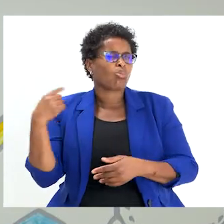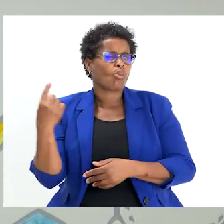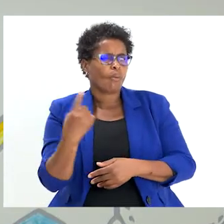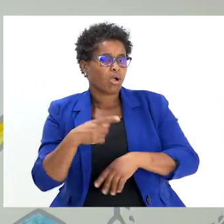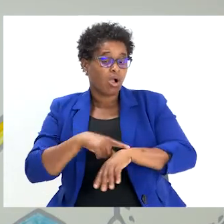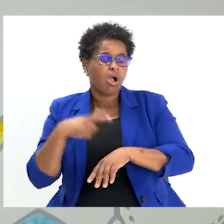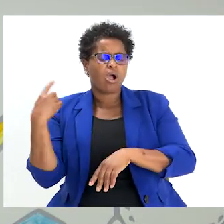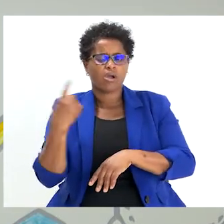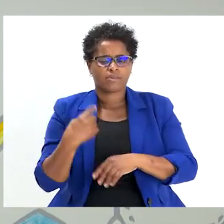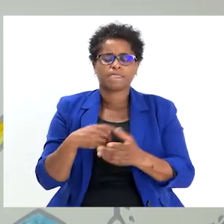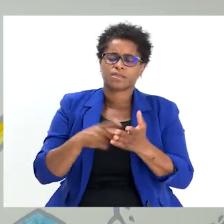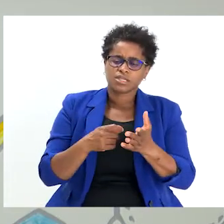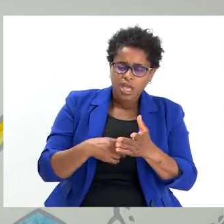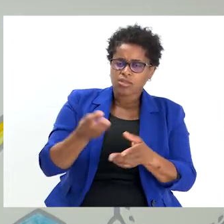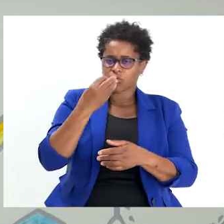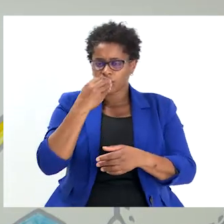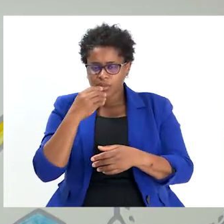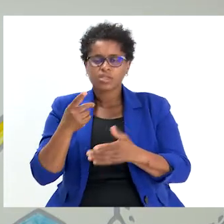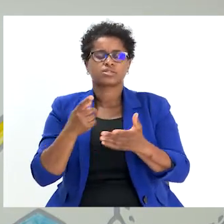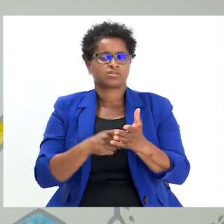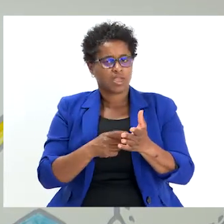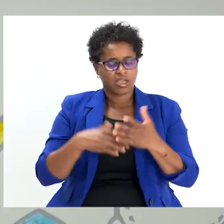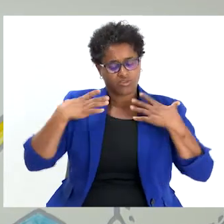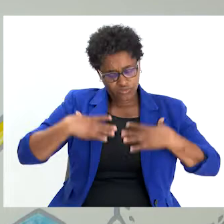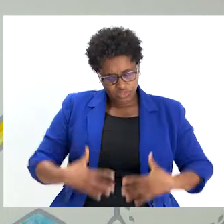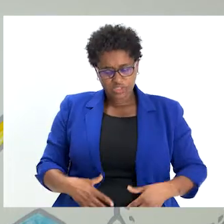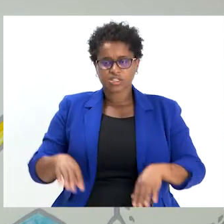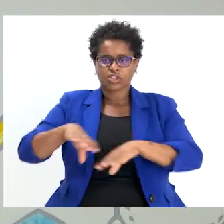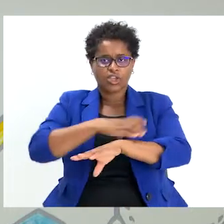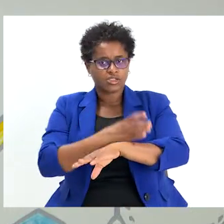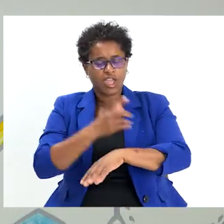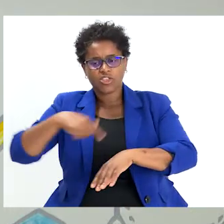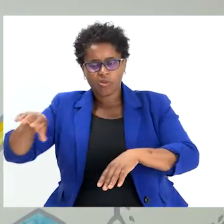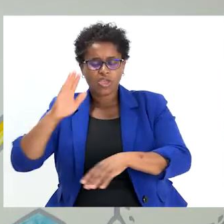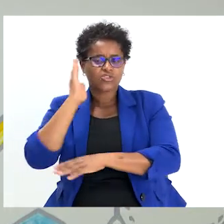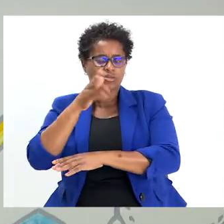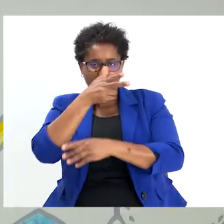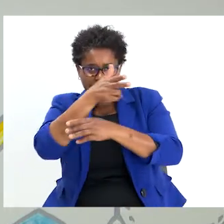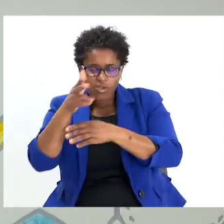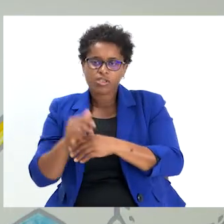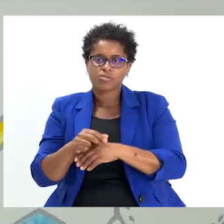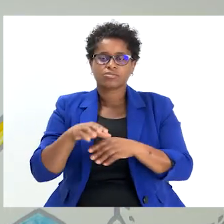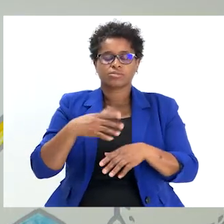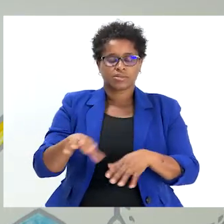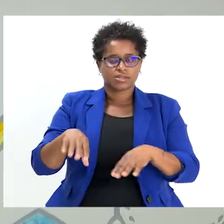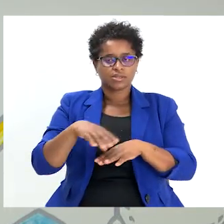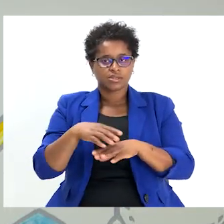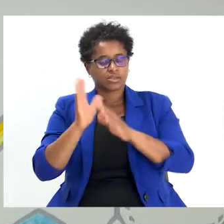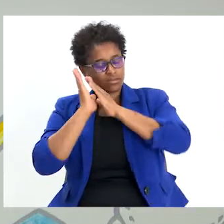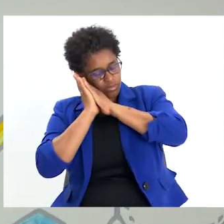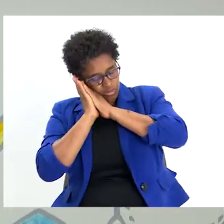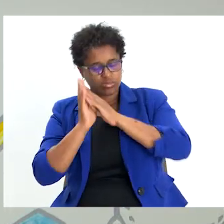de alimentar, de vestir, de calçar, de ir ao cinema, de estudar, de respirar, de dormir,